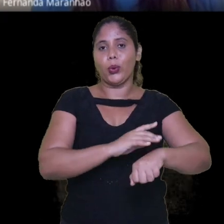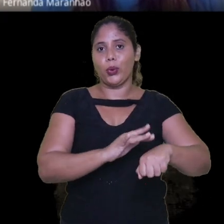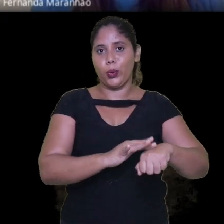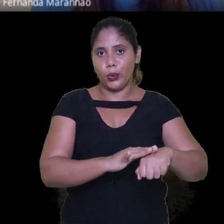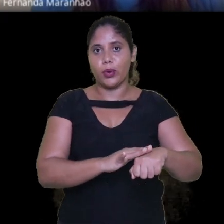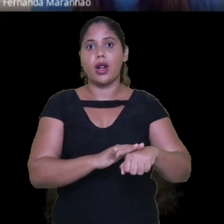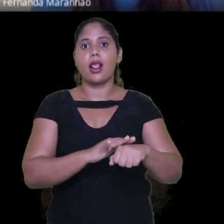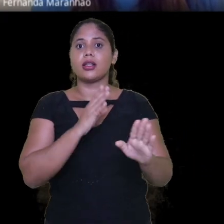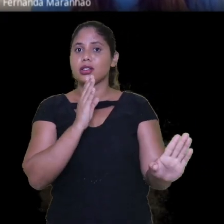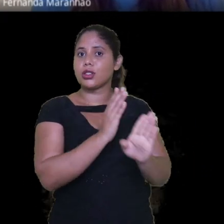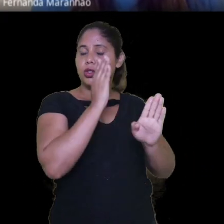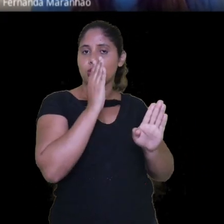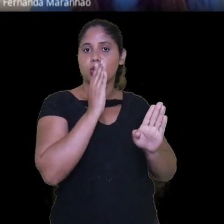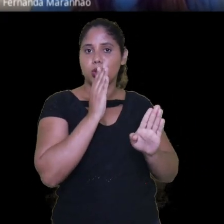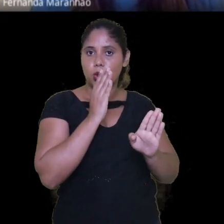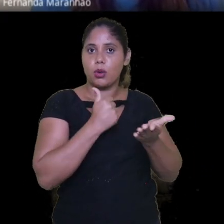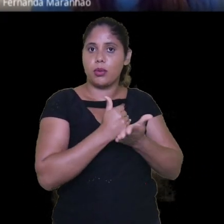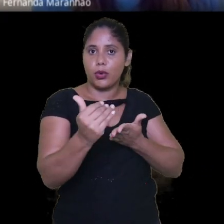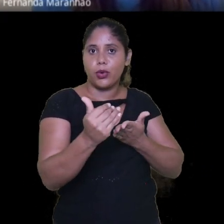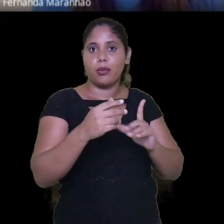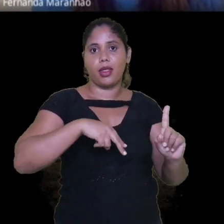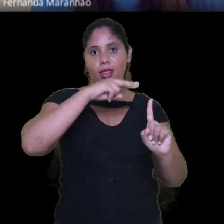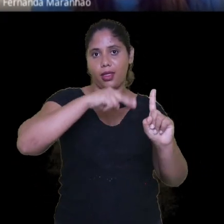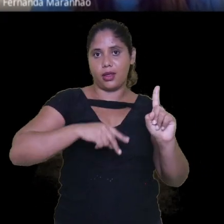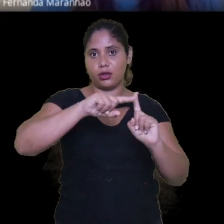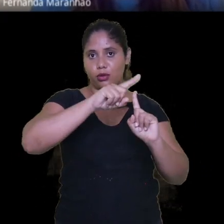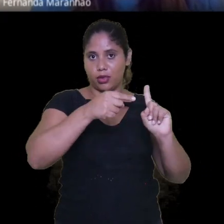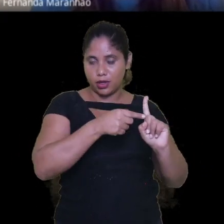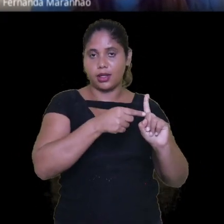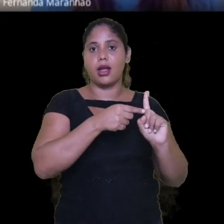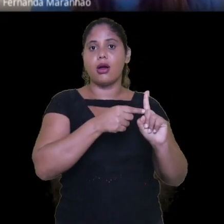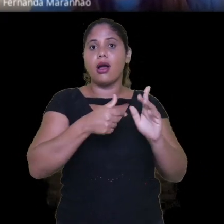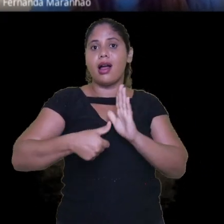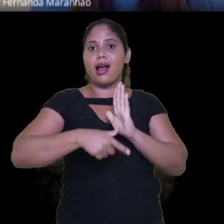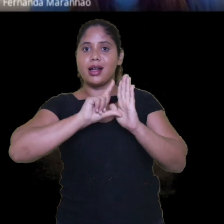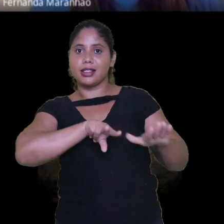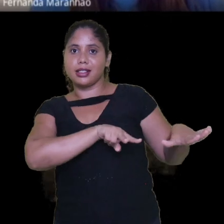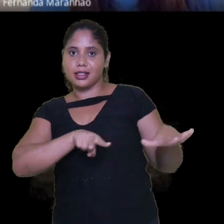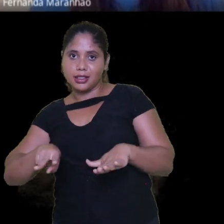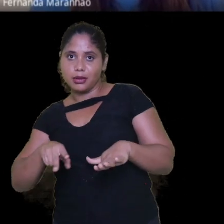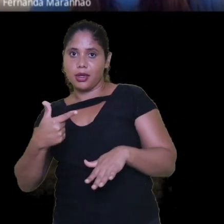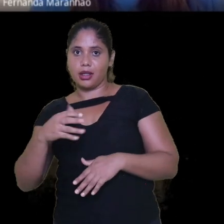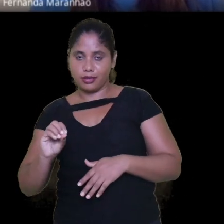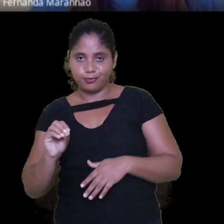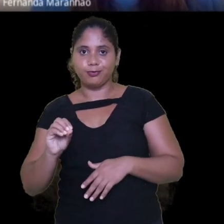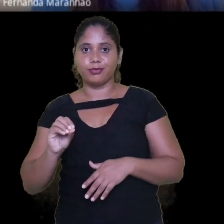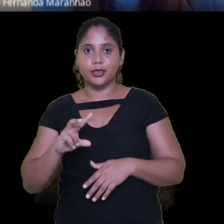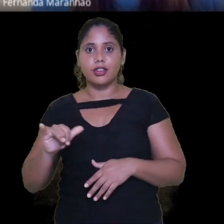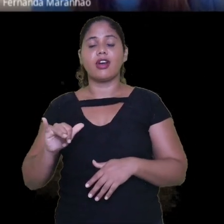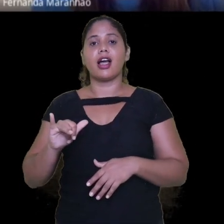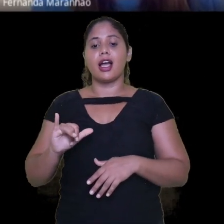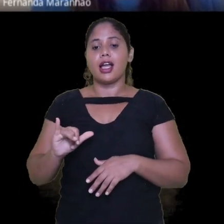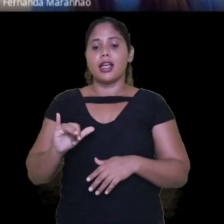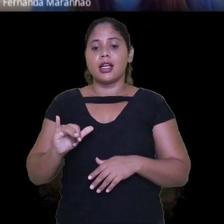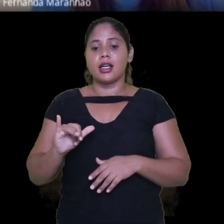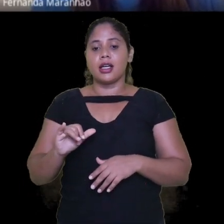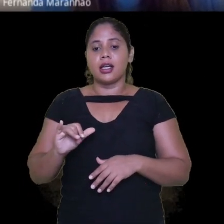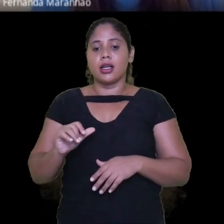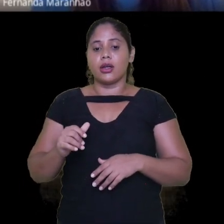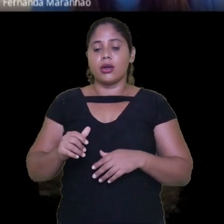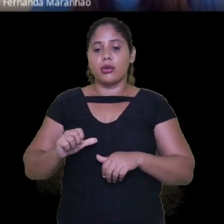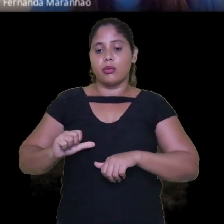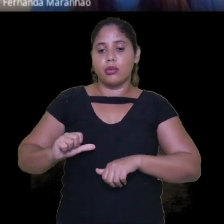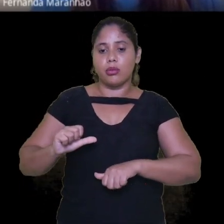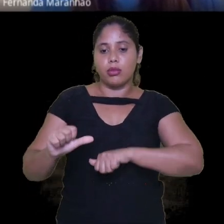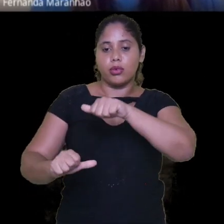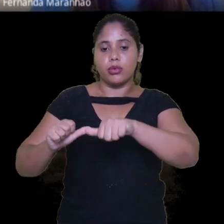hipertensão complicada ou agravada ou superposta, né, que é a pré-eclâmpsia em quem já era hipertensa crônica.